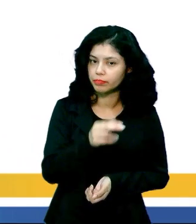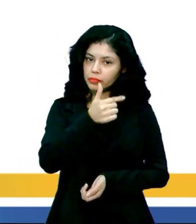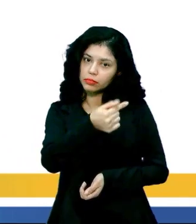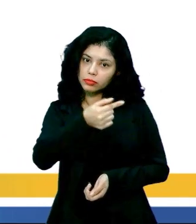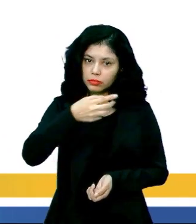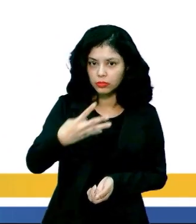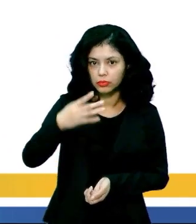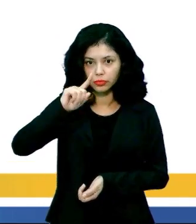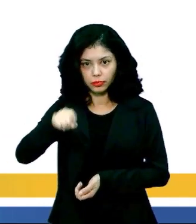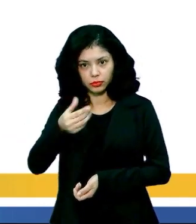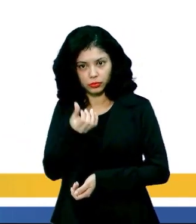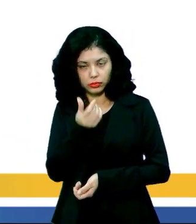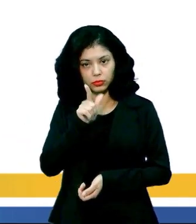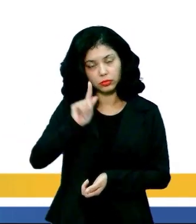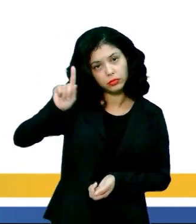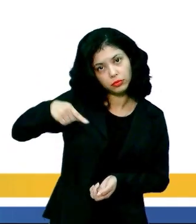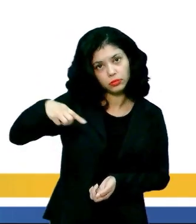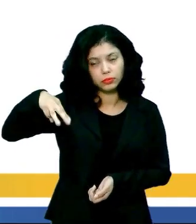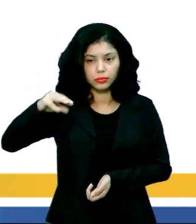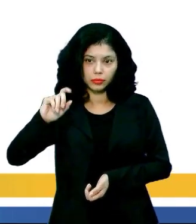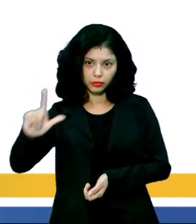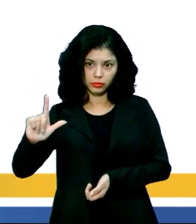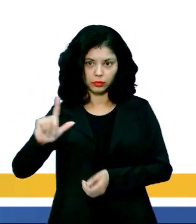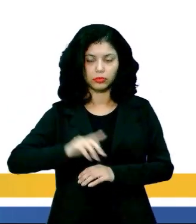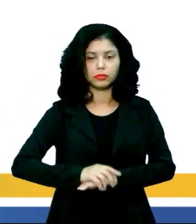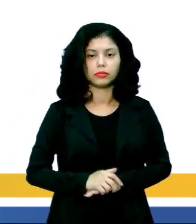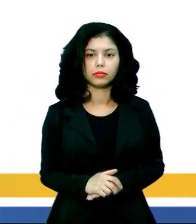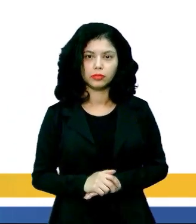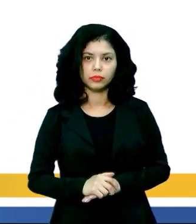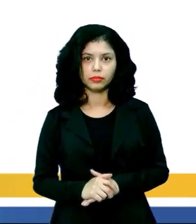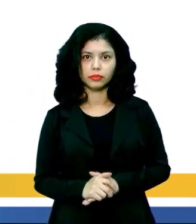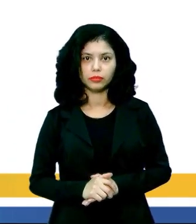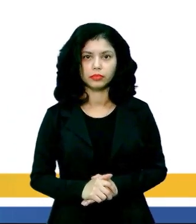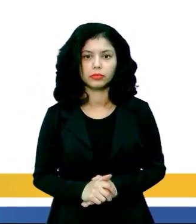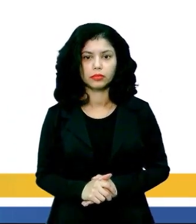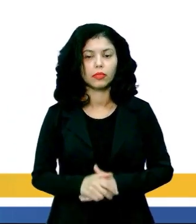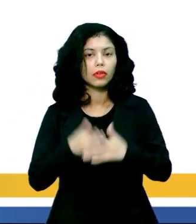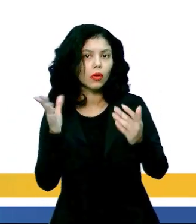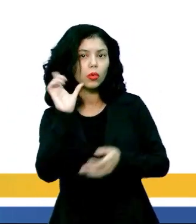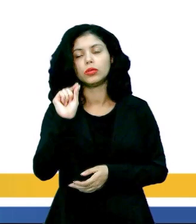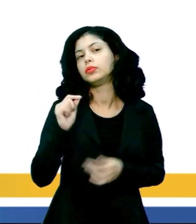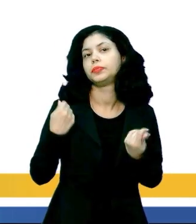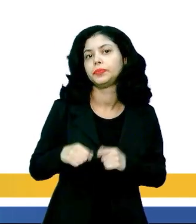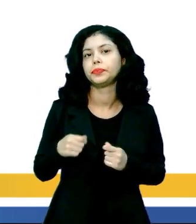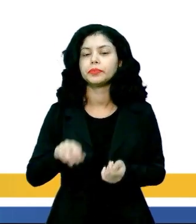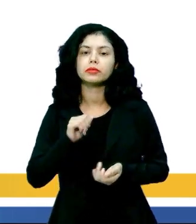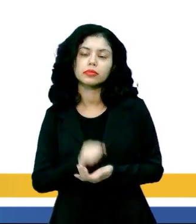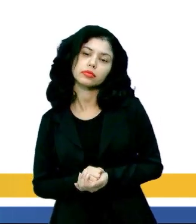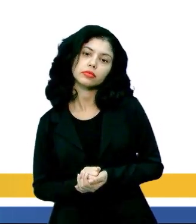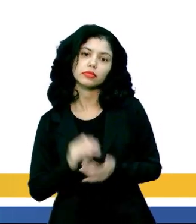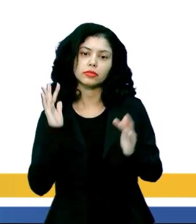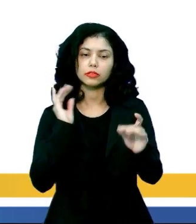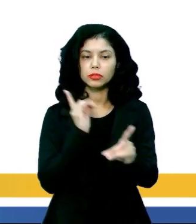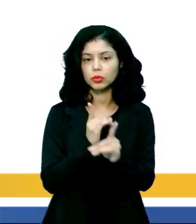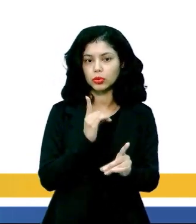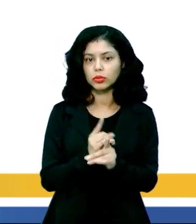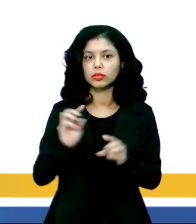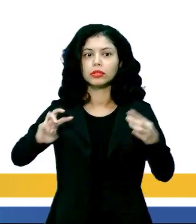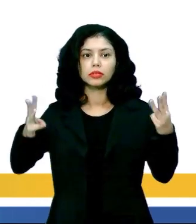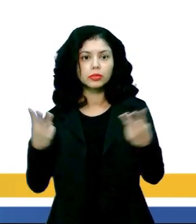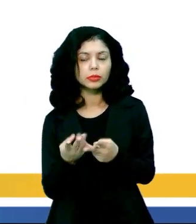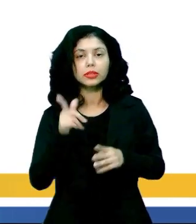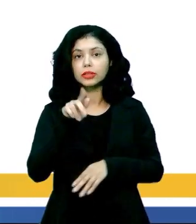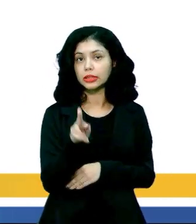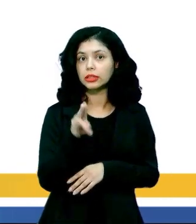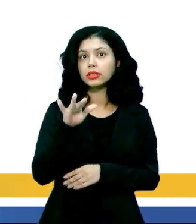massa molecular do cloreto de potássio, que é 74,6 aproximadamente. Então o que é que nós precisamos? Nós precisamos achar a massa